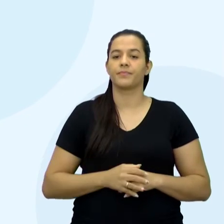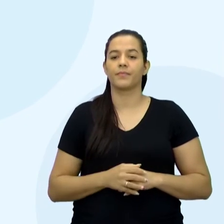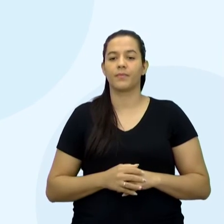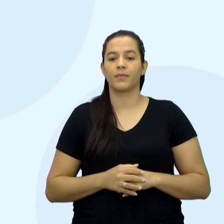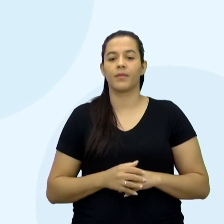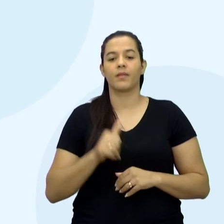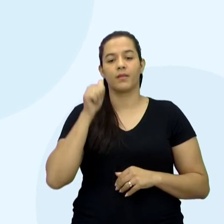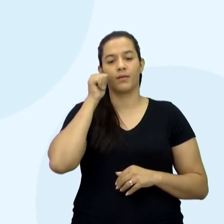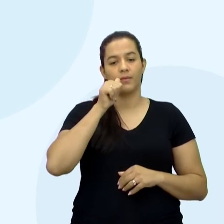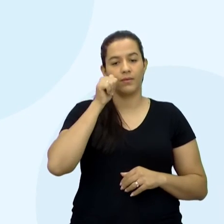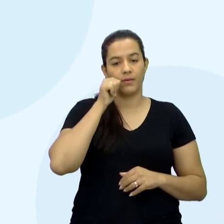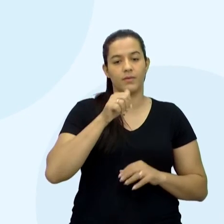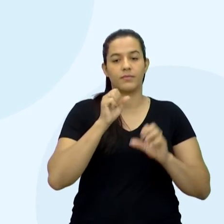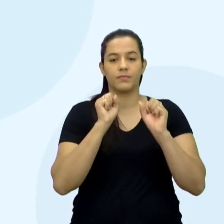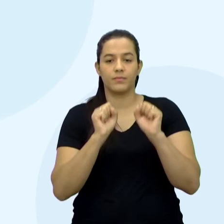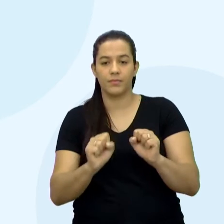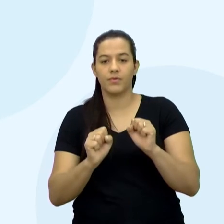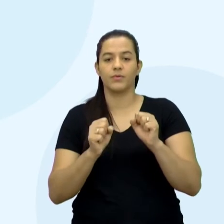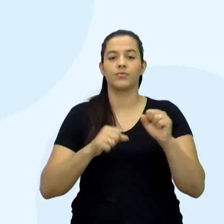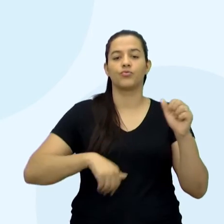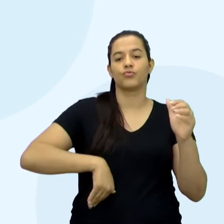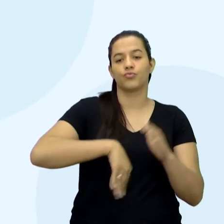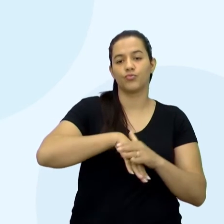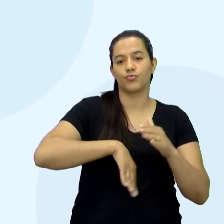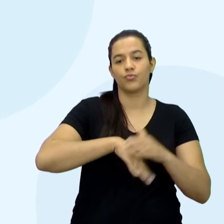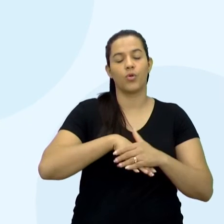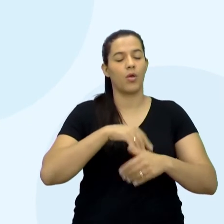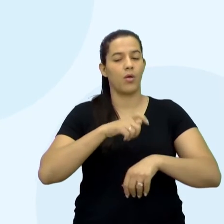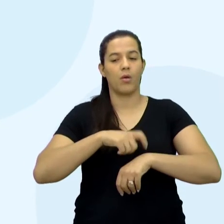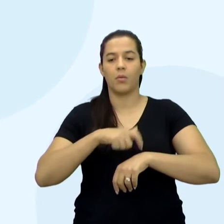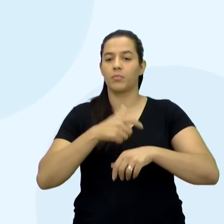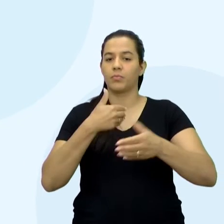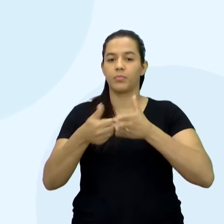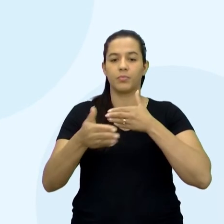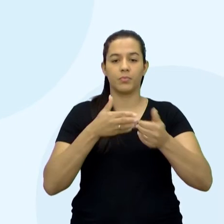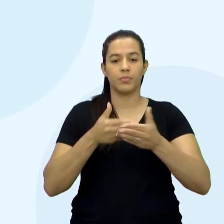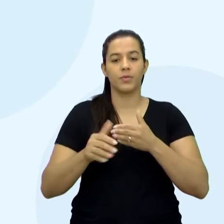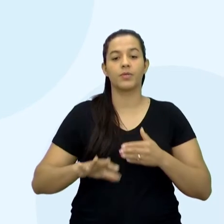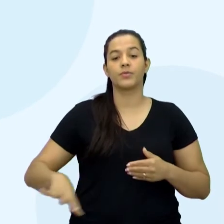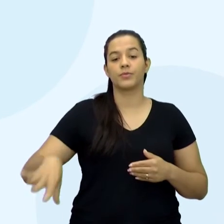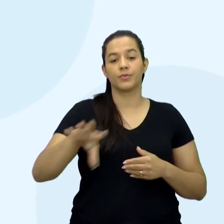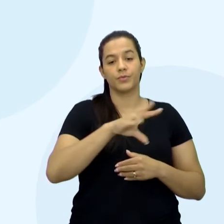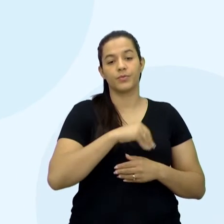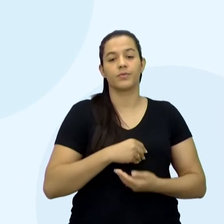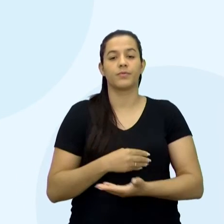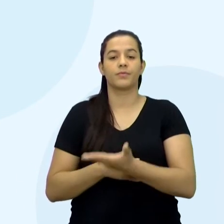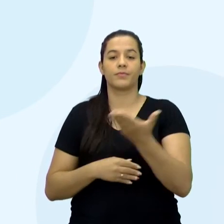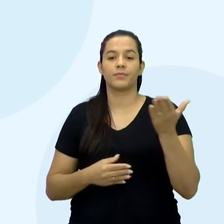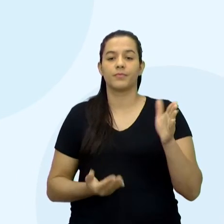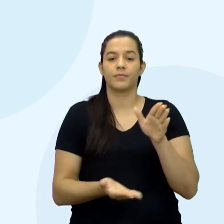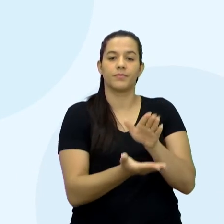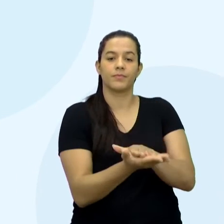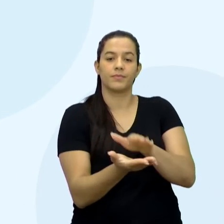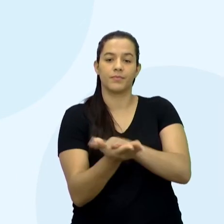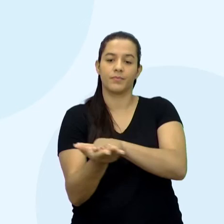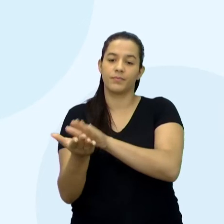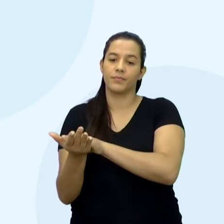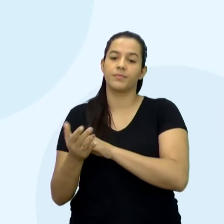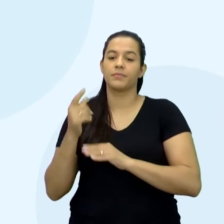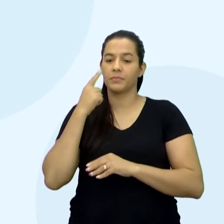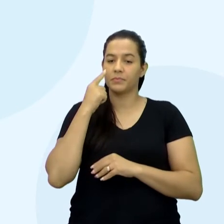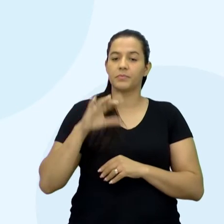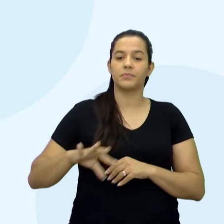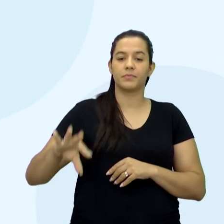Mulheres podem jogar a hora que quiserem. Então eu parabenizo todos os estudantes aí do sexto ano. Olha